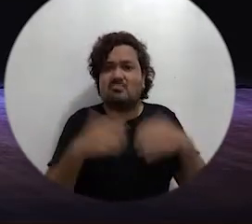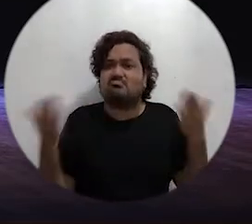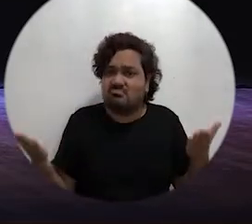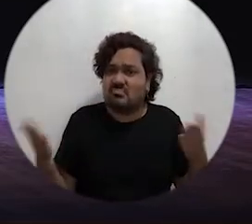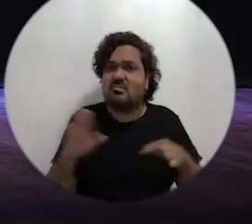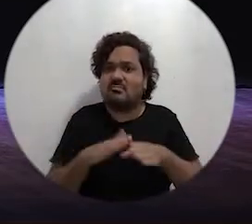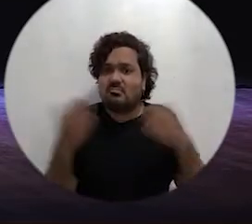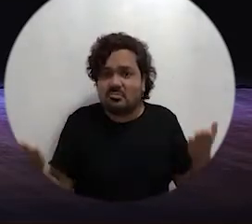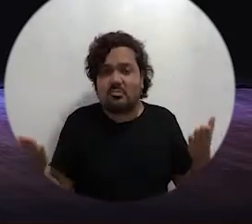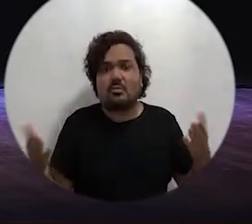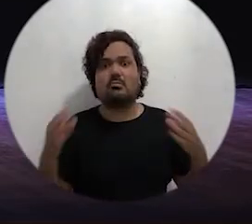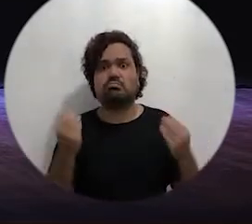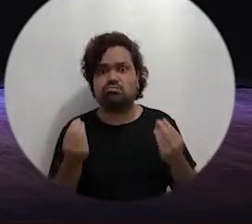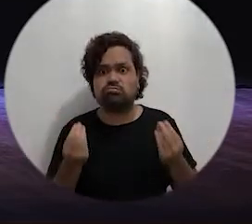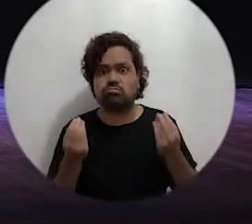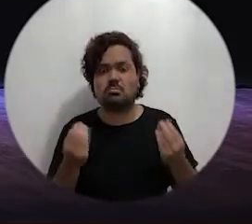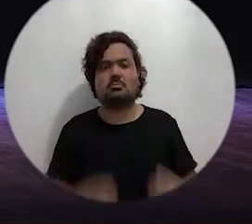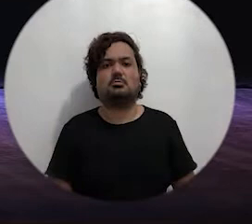porquês.